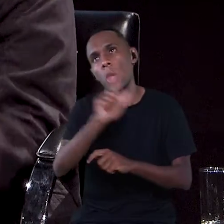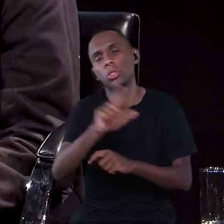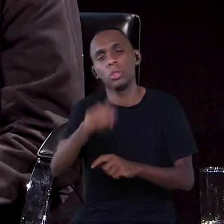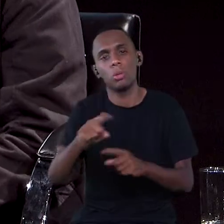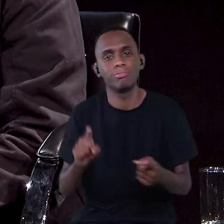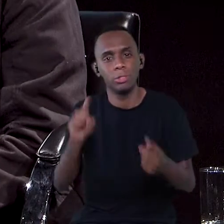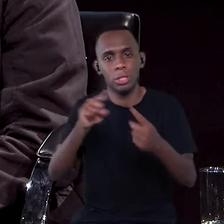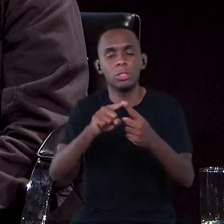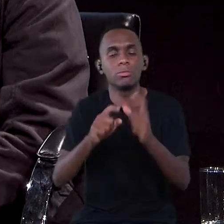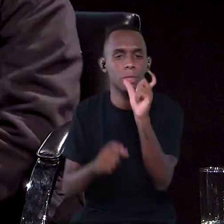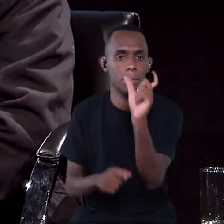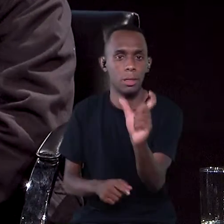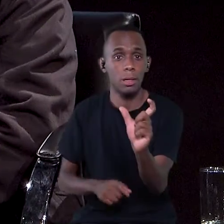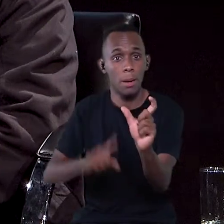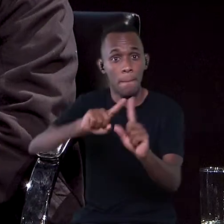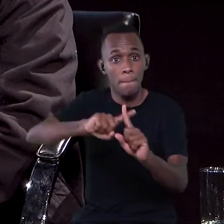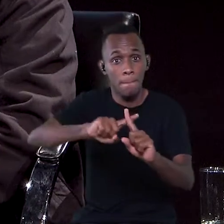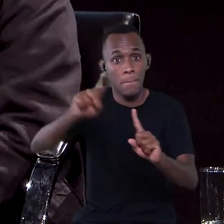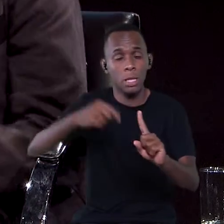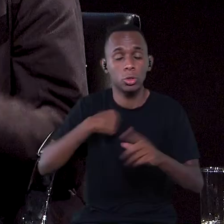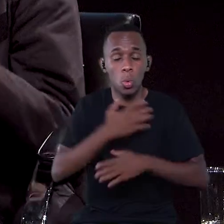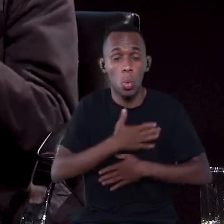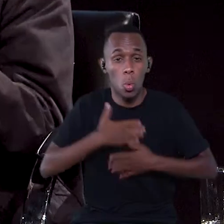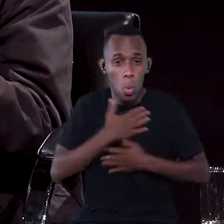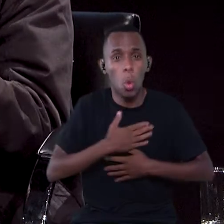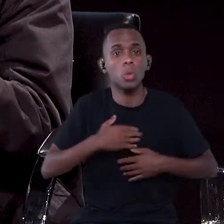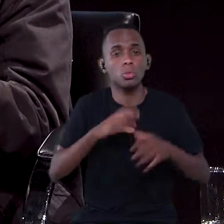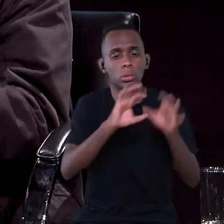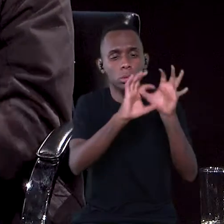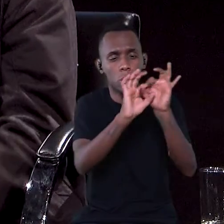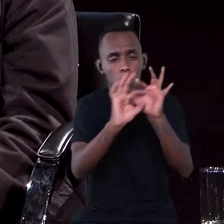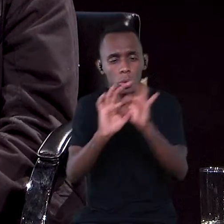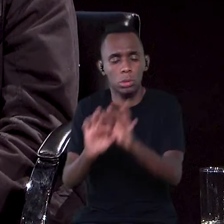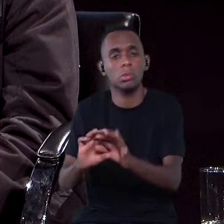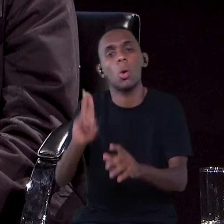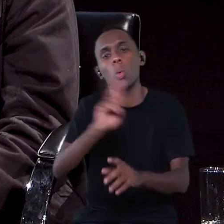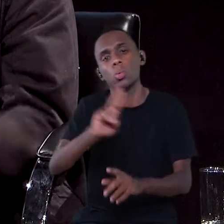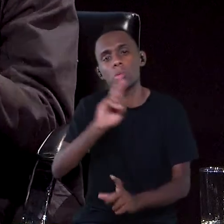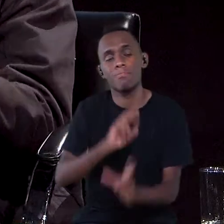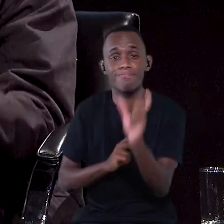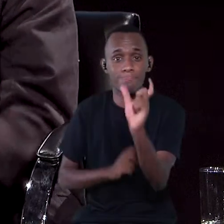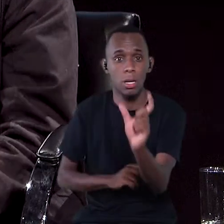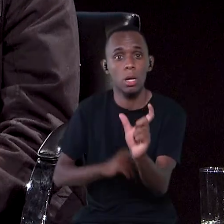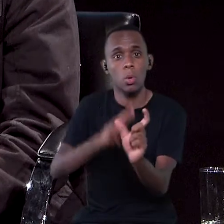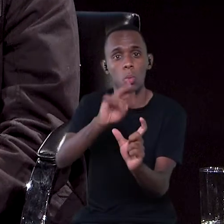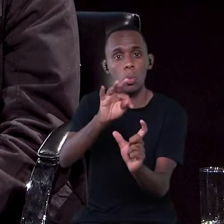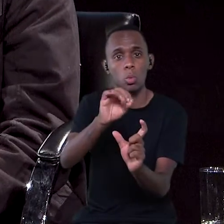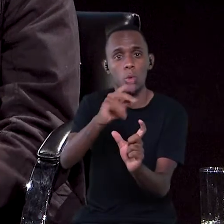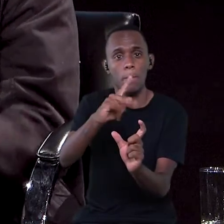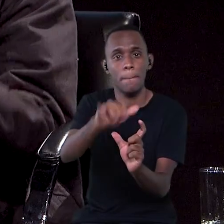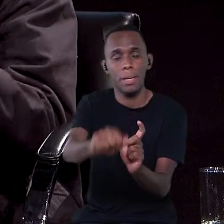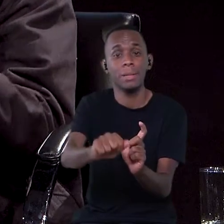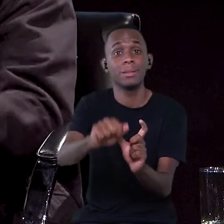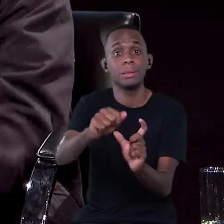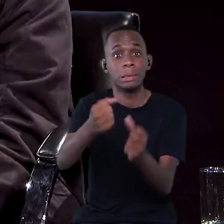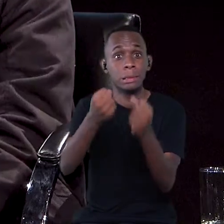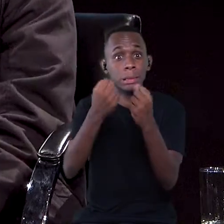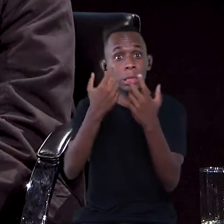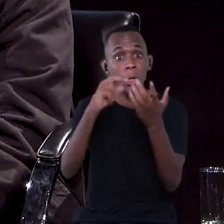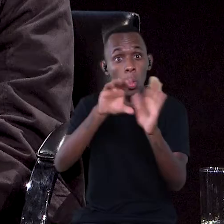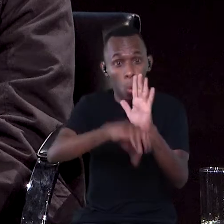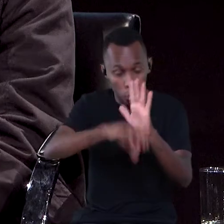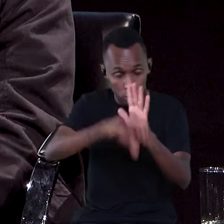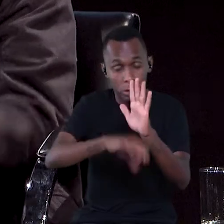mais etimológica da palavra. Mas eu gosto sempre de contextualizar quando a gente usa esse termo, porque ele tem um peso muito grande. E eu acho que